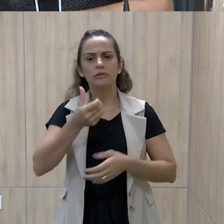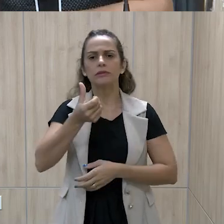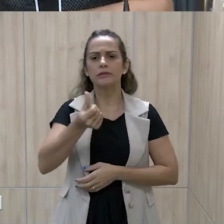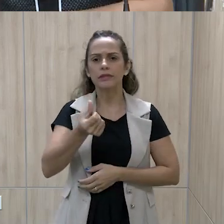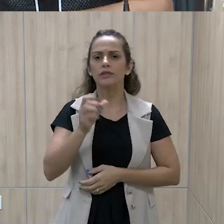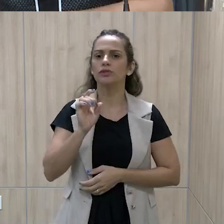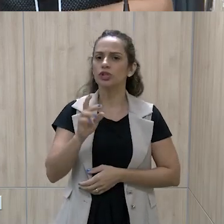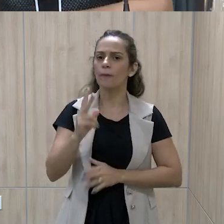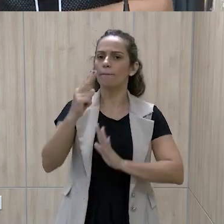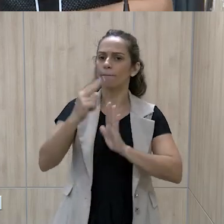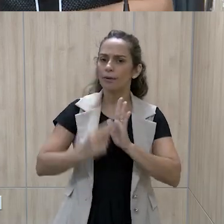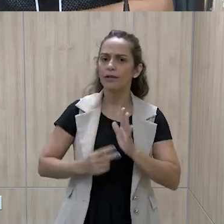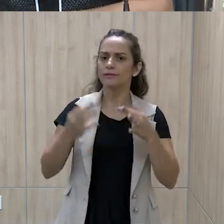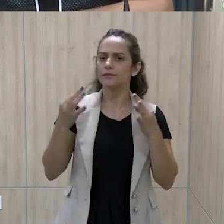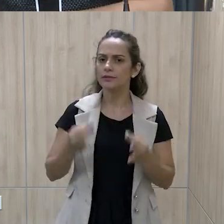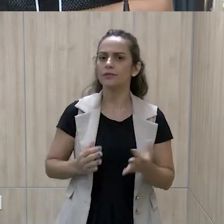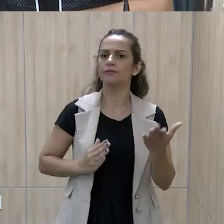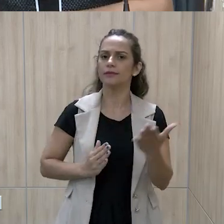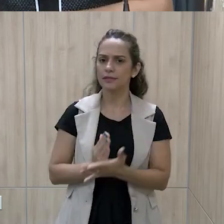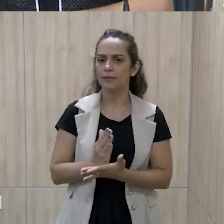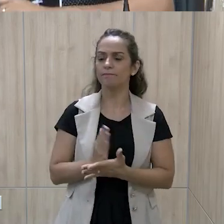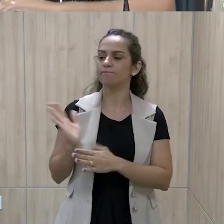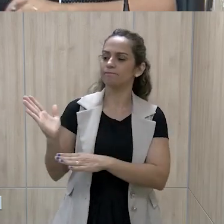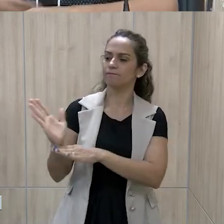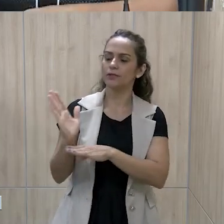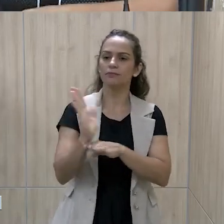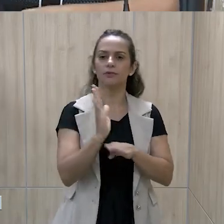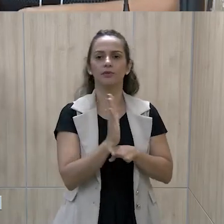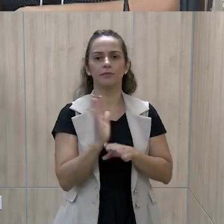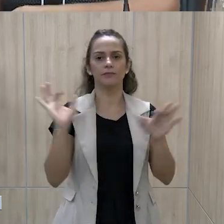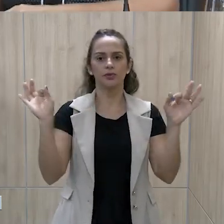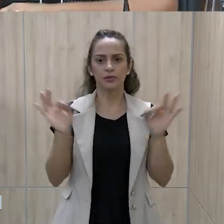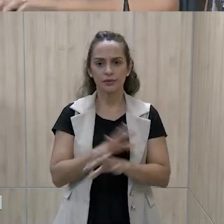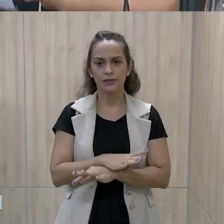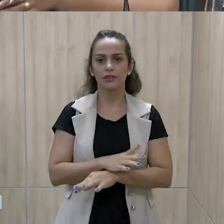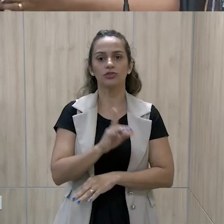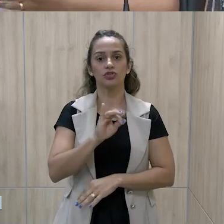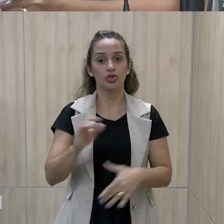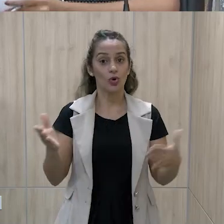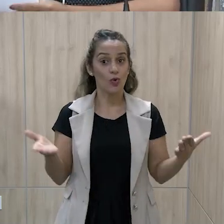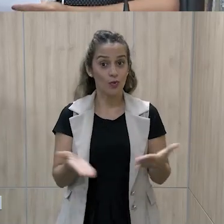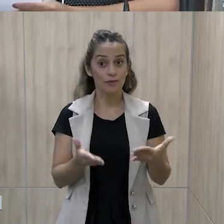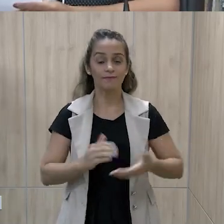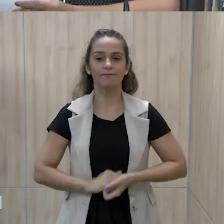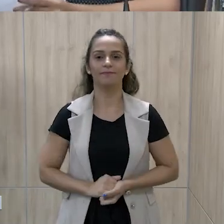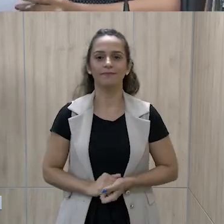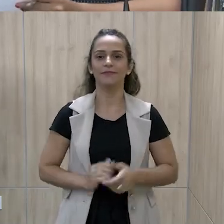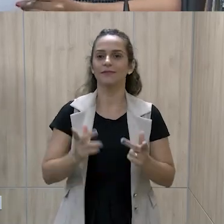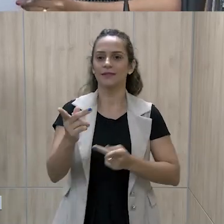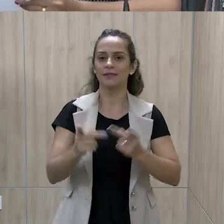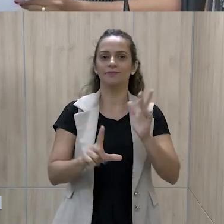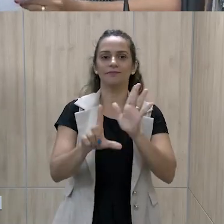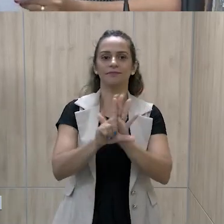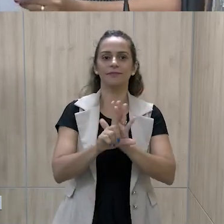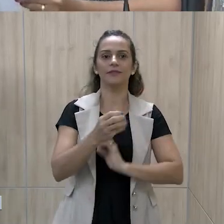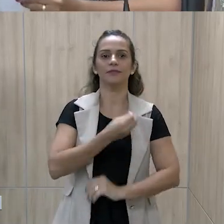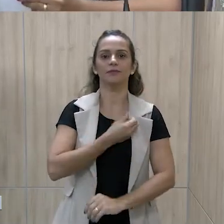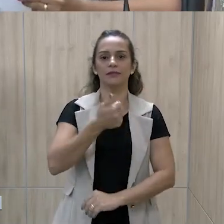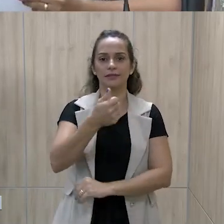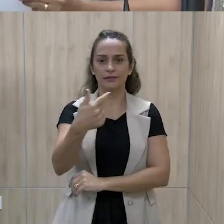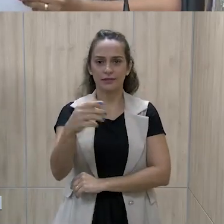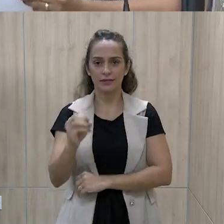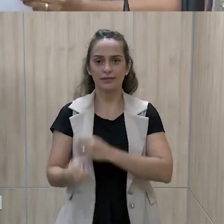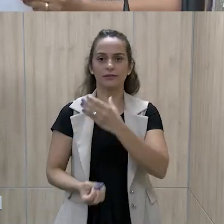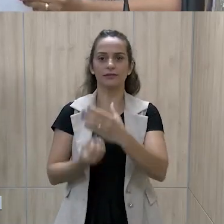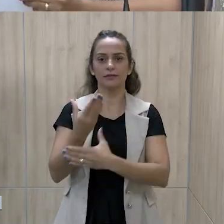seis projetos para ser deliberados com a contribuição dos Senhores eu tenho certeza que a gente conclui no dia de hoje esse aqui projeto